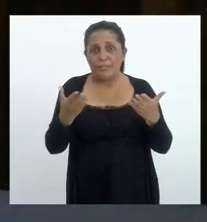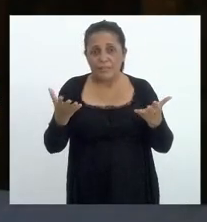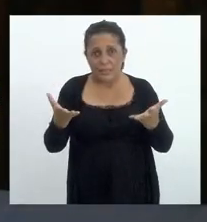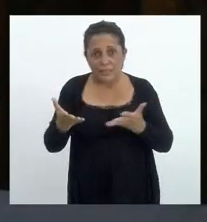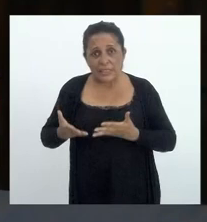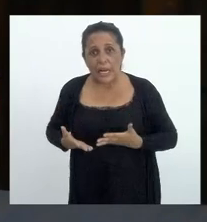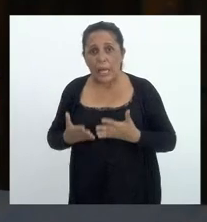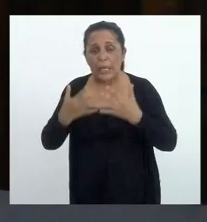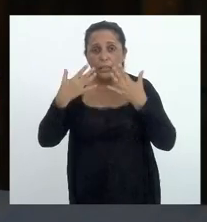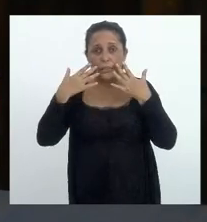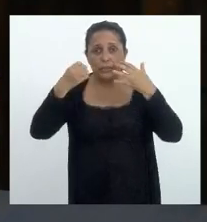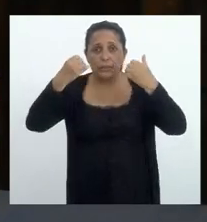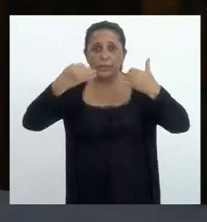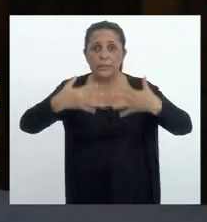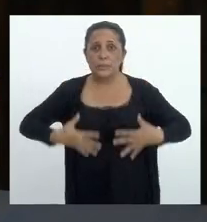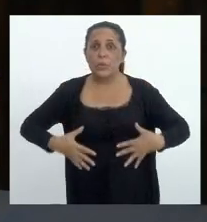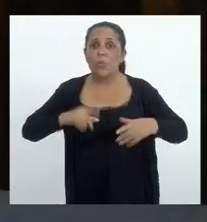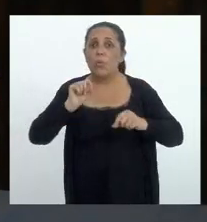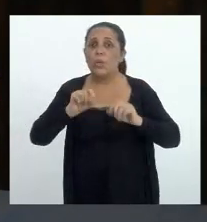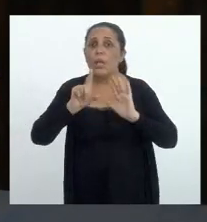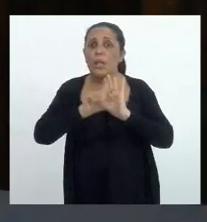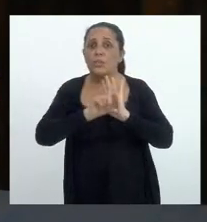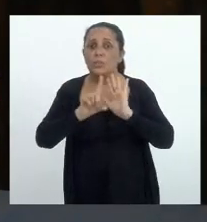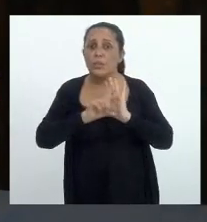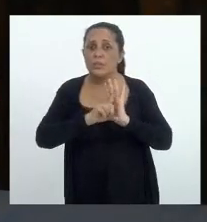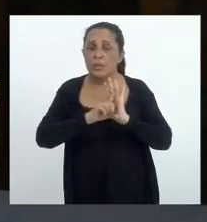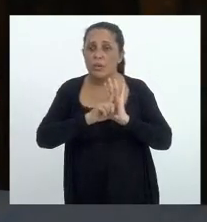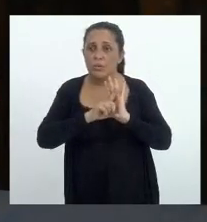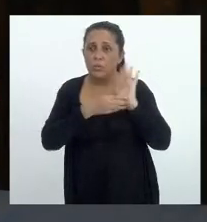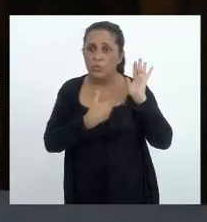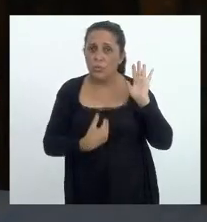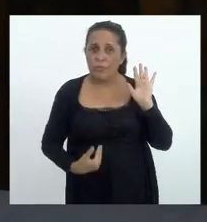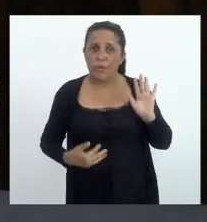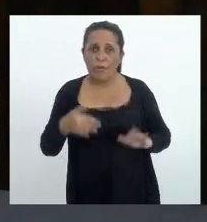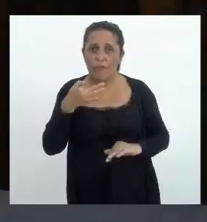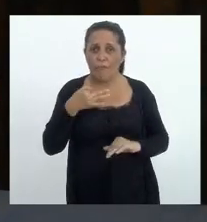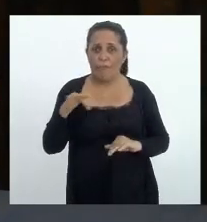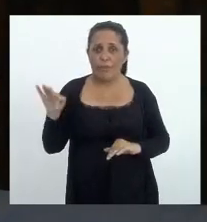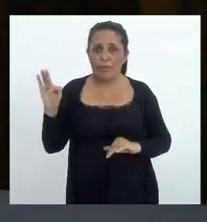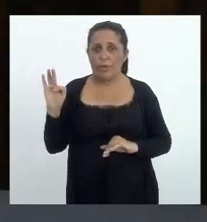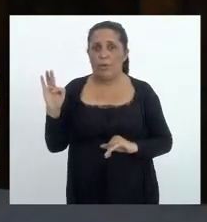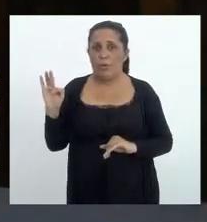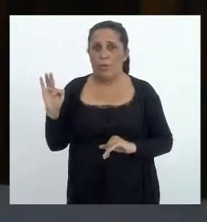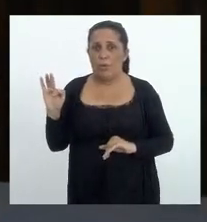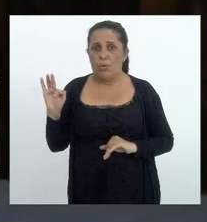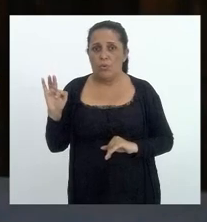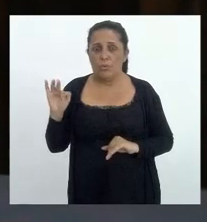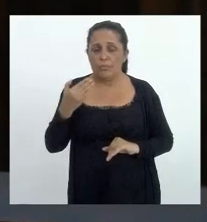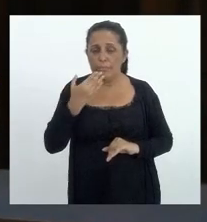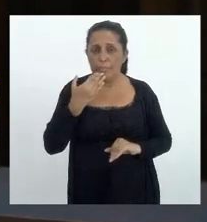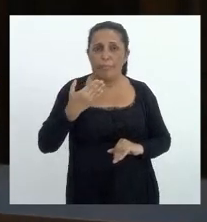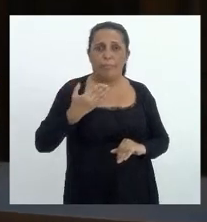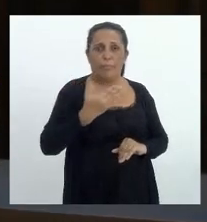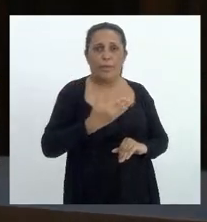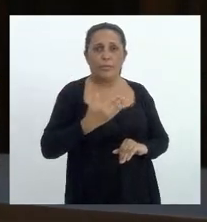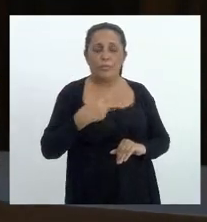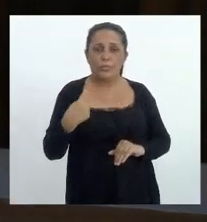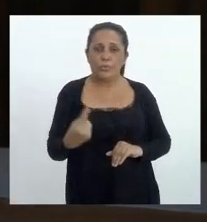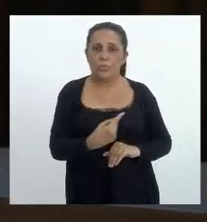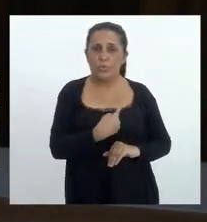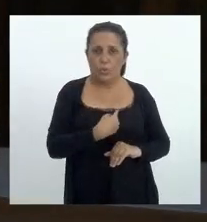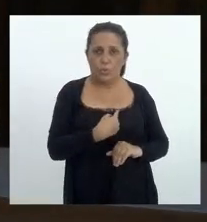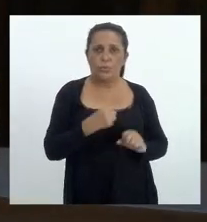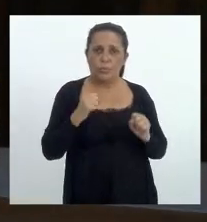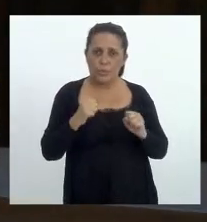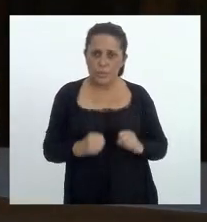o que a legislação do governo federal nos solicita para que nós